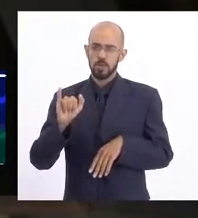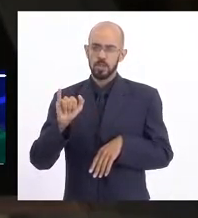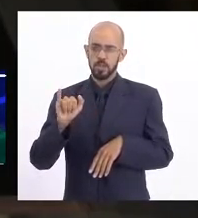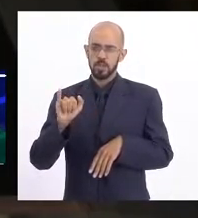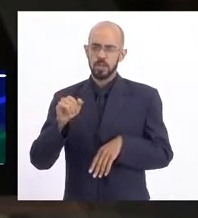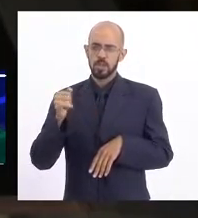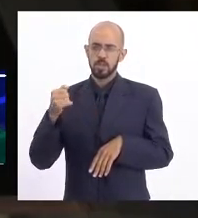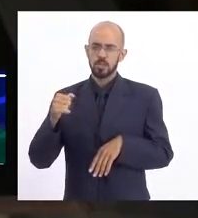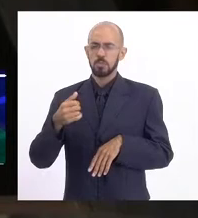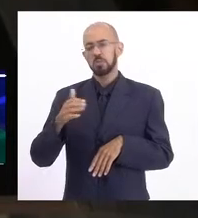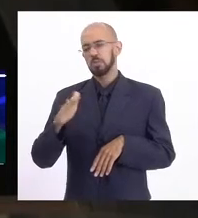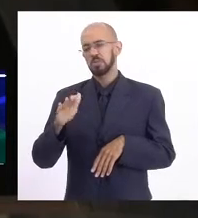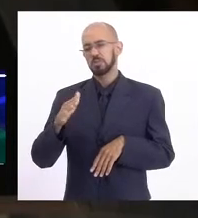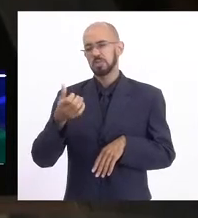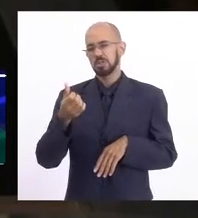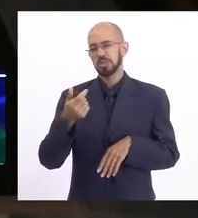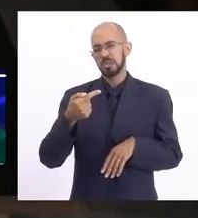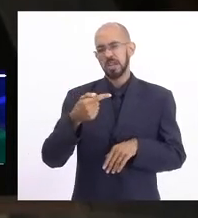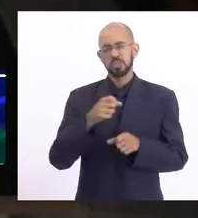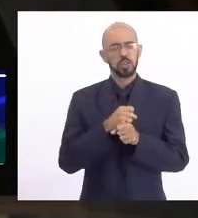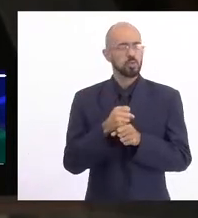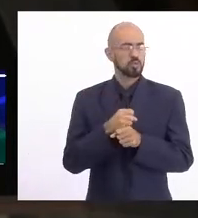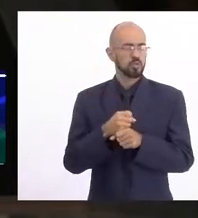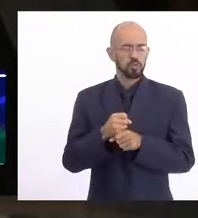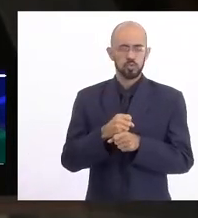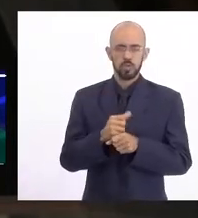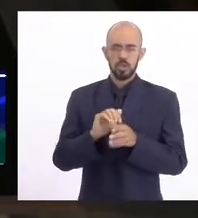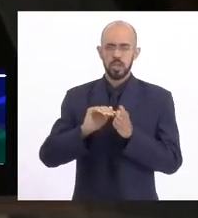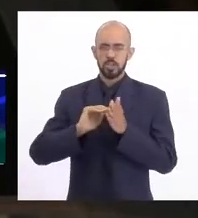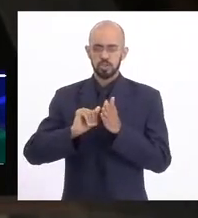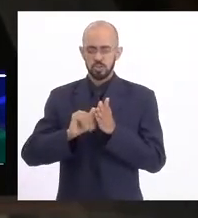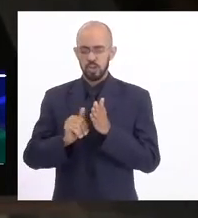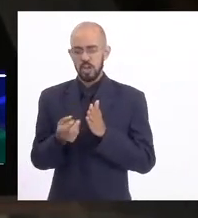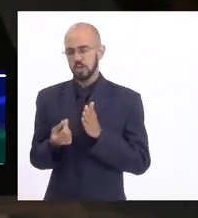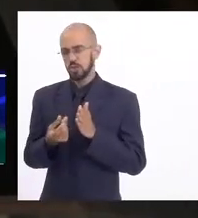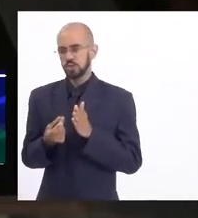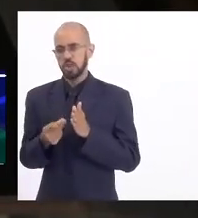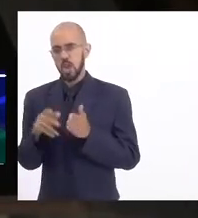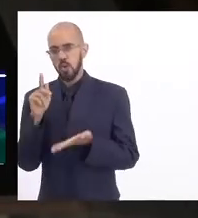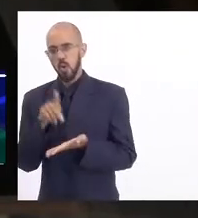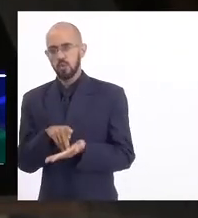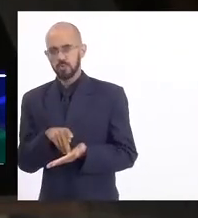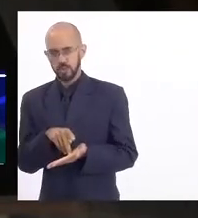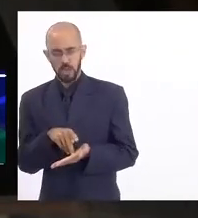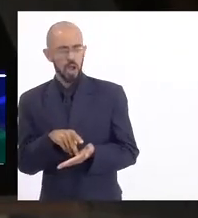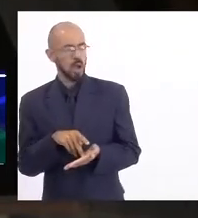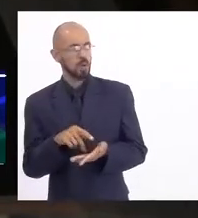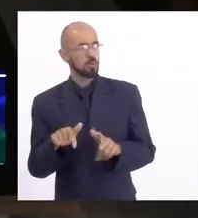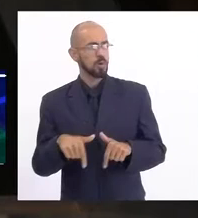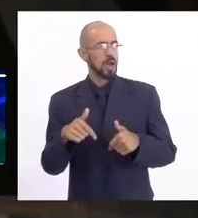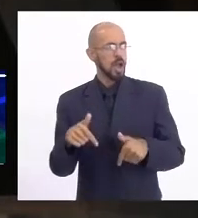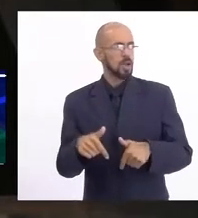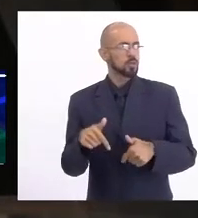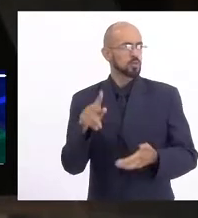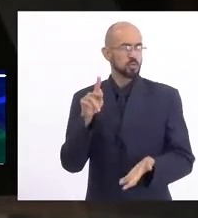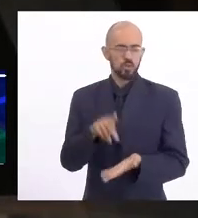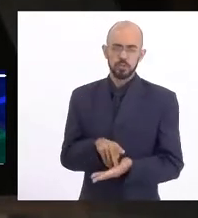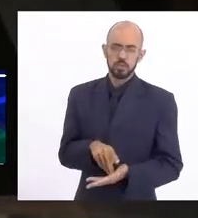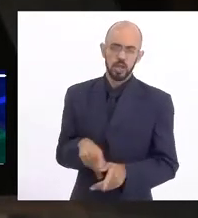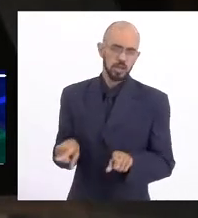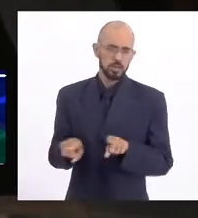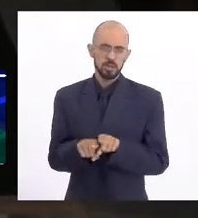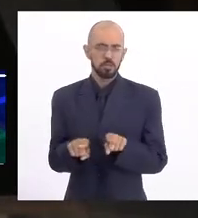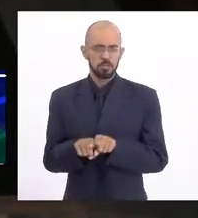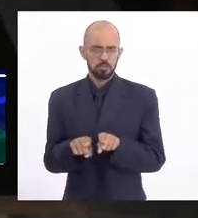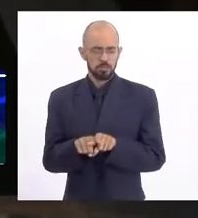aproximadamente 6 ou 7 anos. Descapitalização oficial, através de atos oficiais baixados